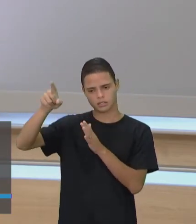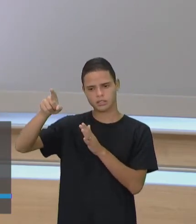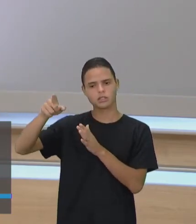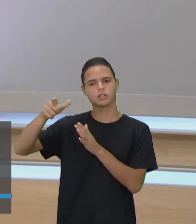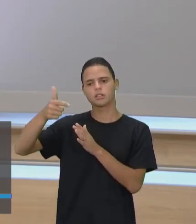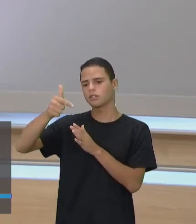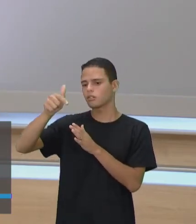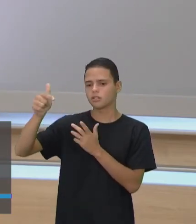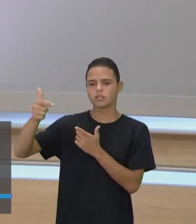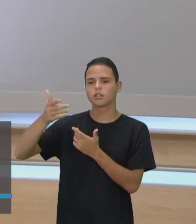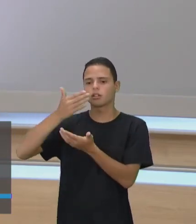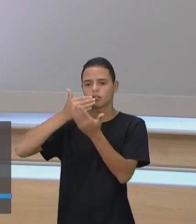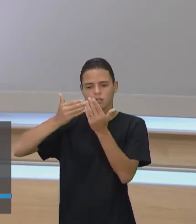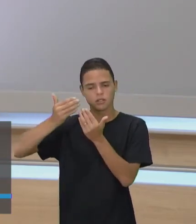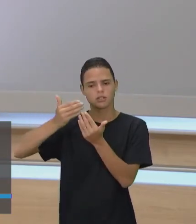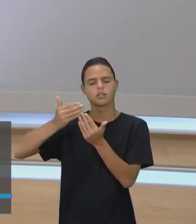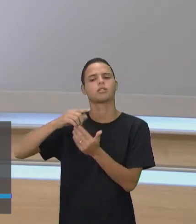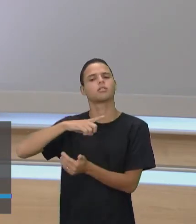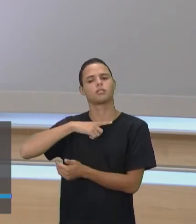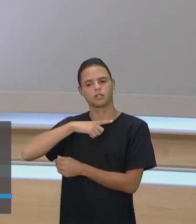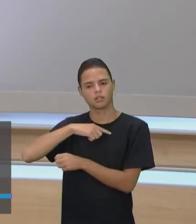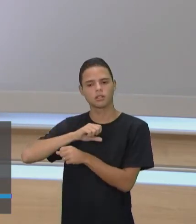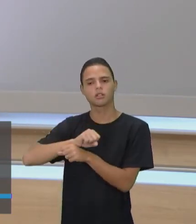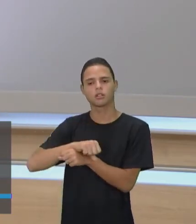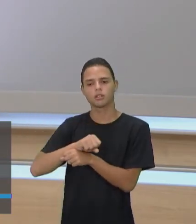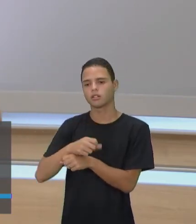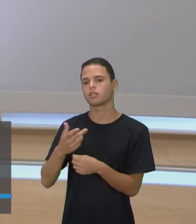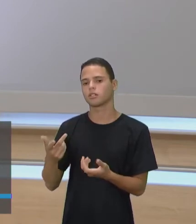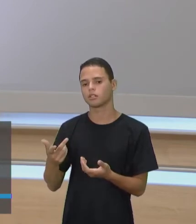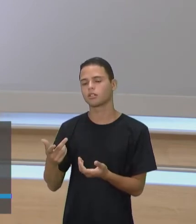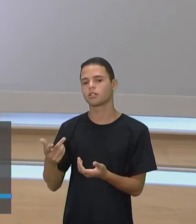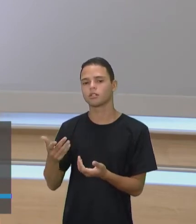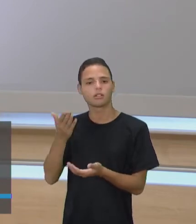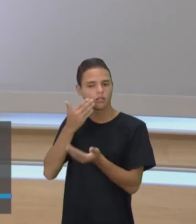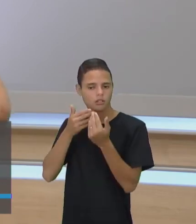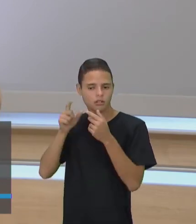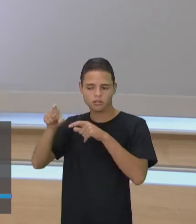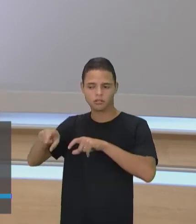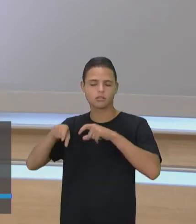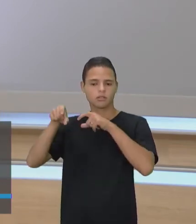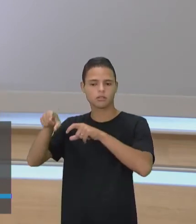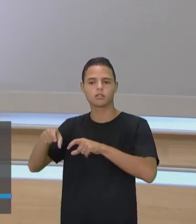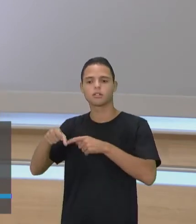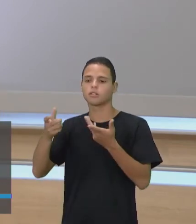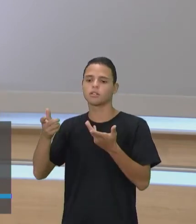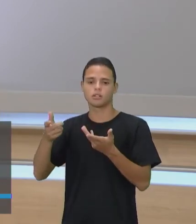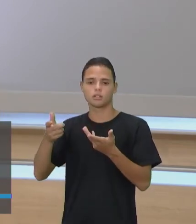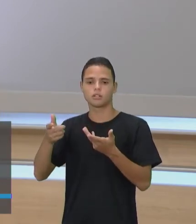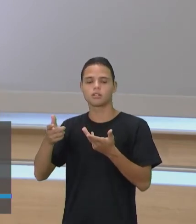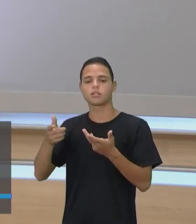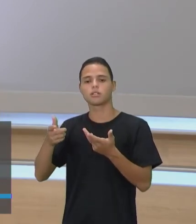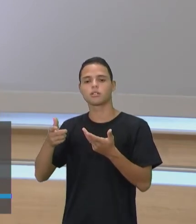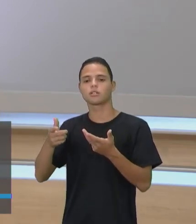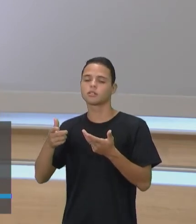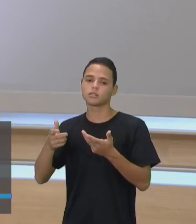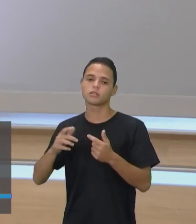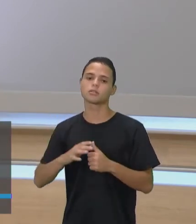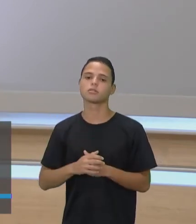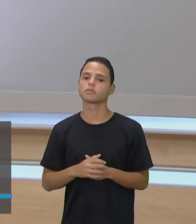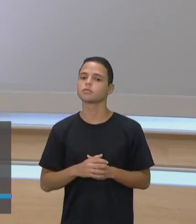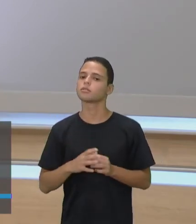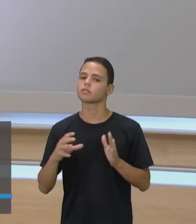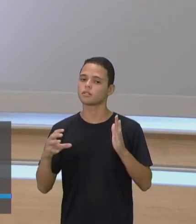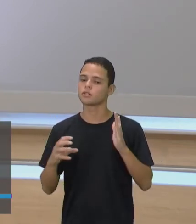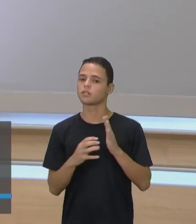produção alimentícia, que esses países não produzam produtos de origem natural, enfim, que vão para outros países, e isso